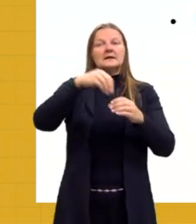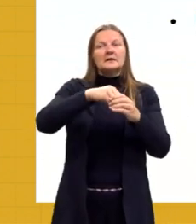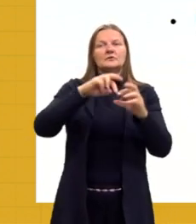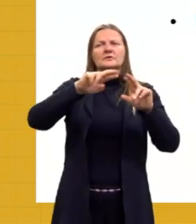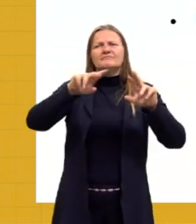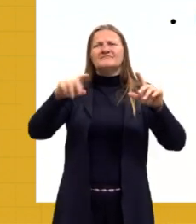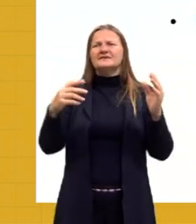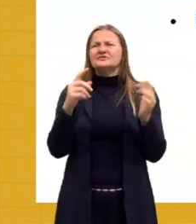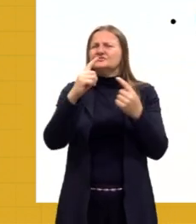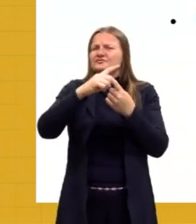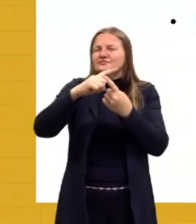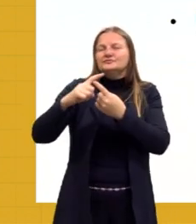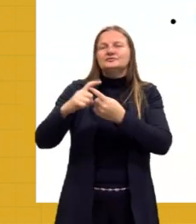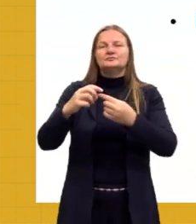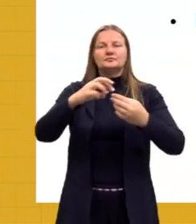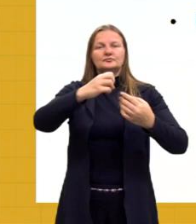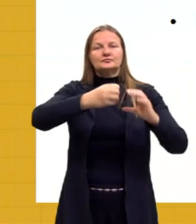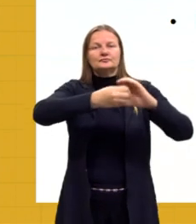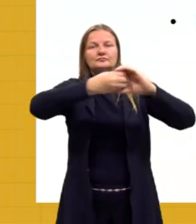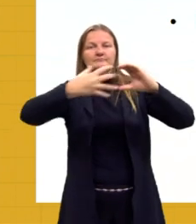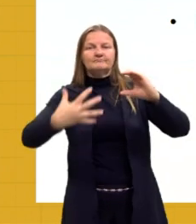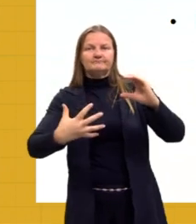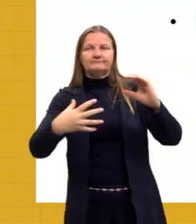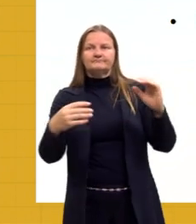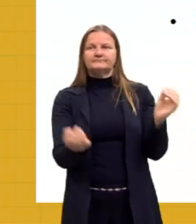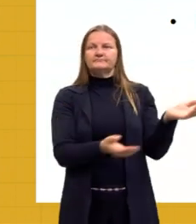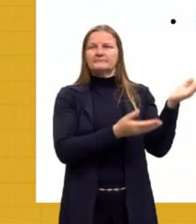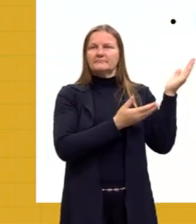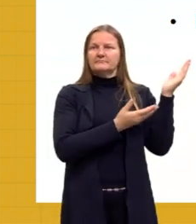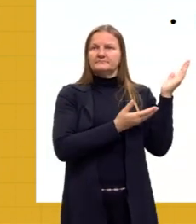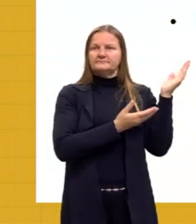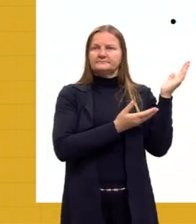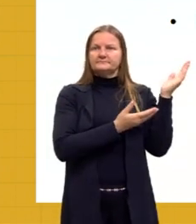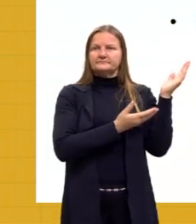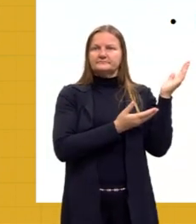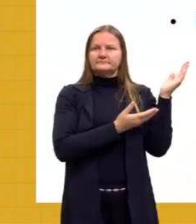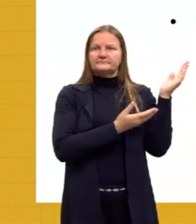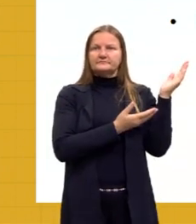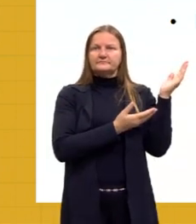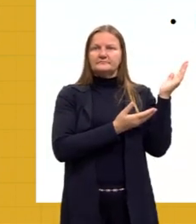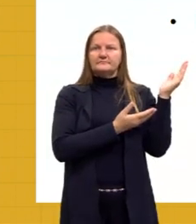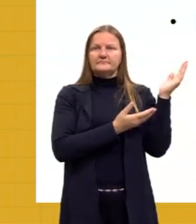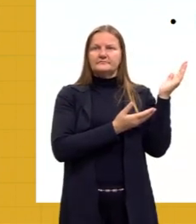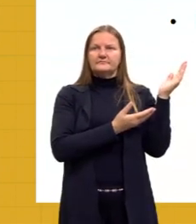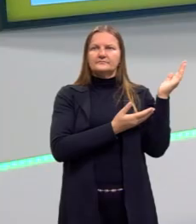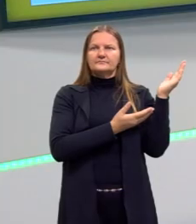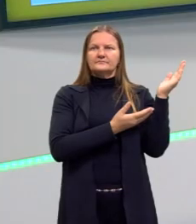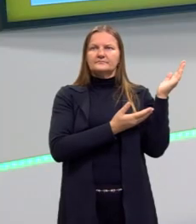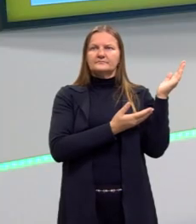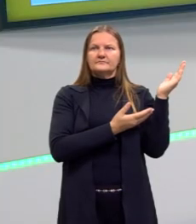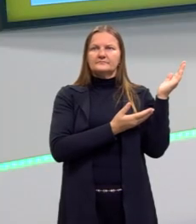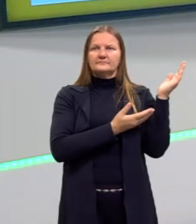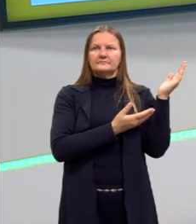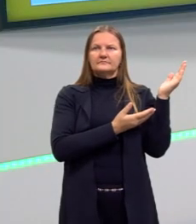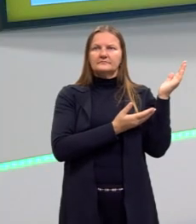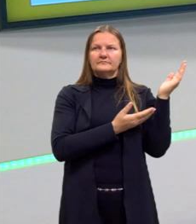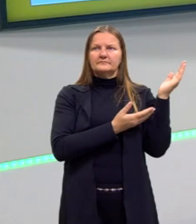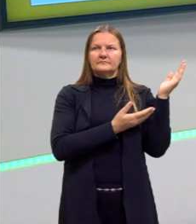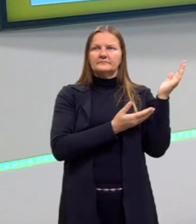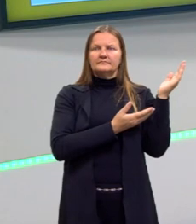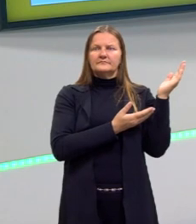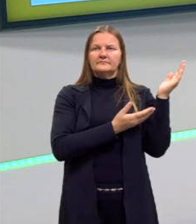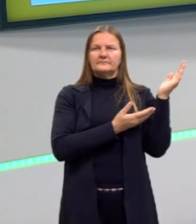eu posso ter também outra classificação dentro das cadeias fechadas aromáticas elas podem ser classificadas